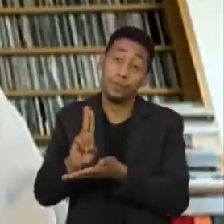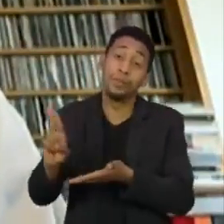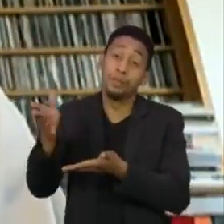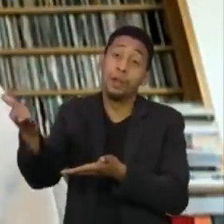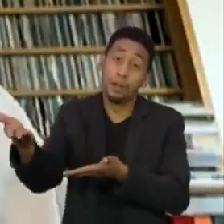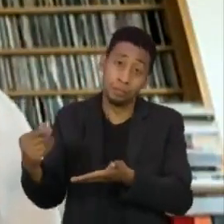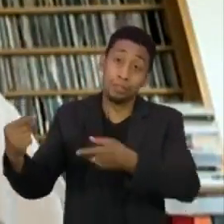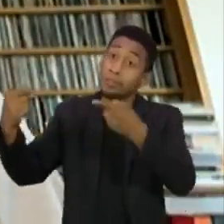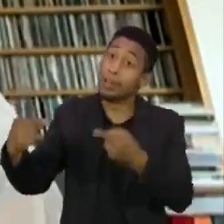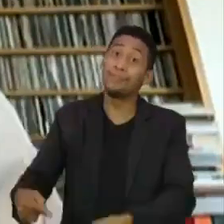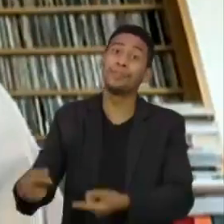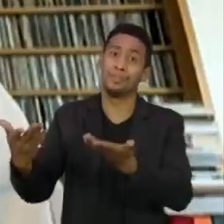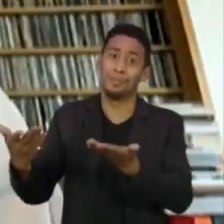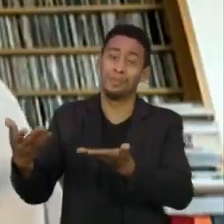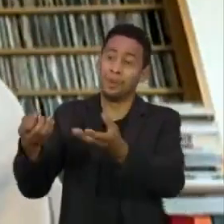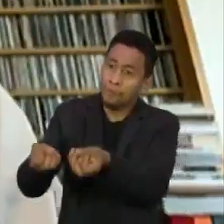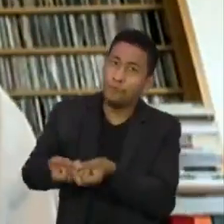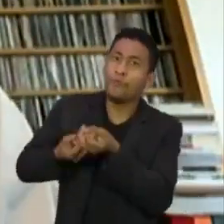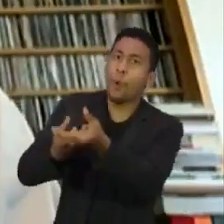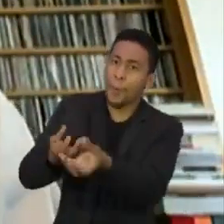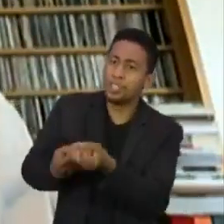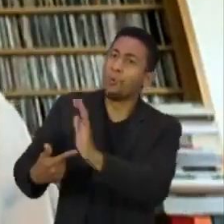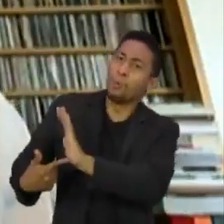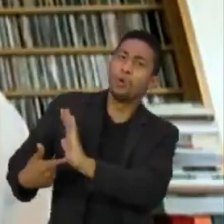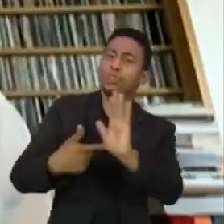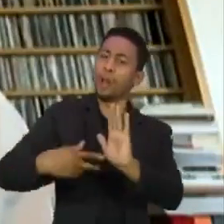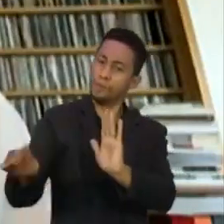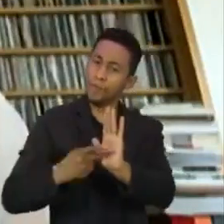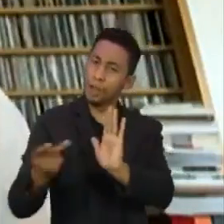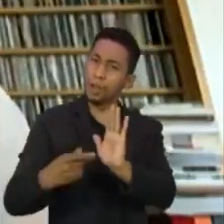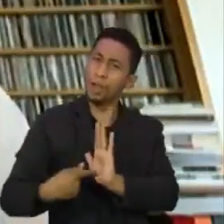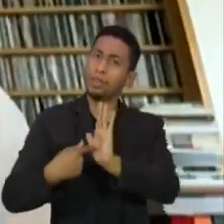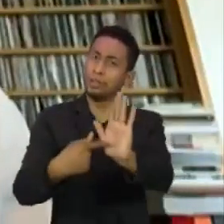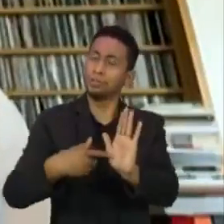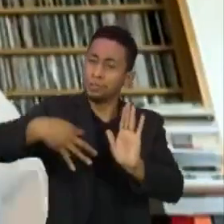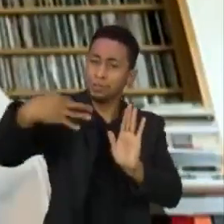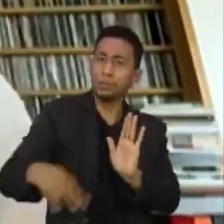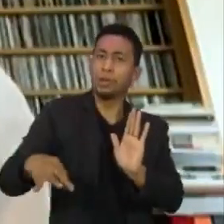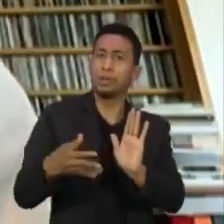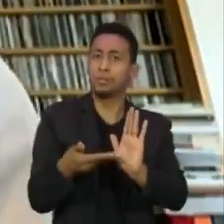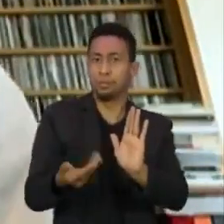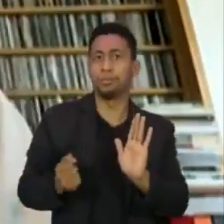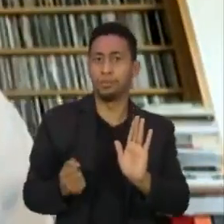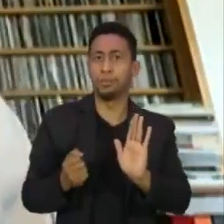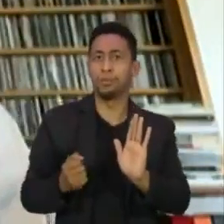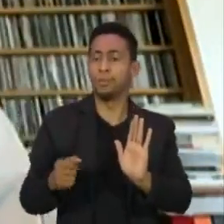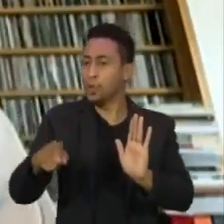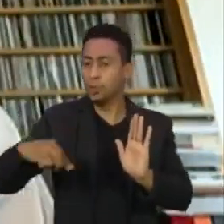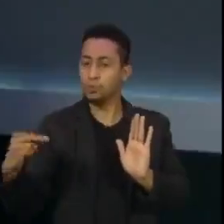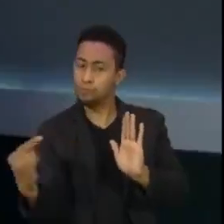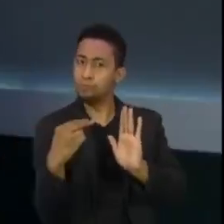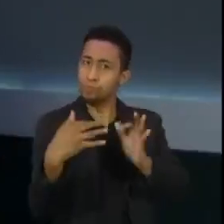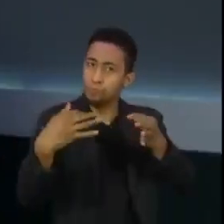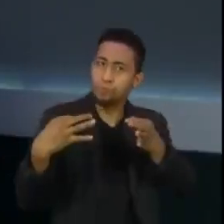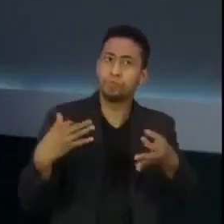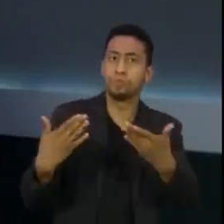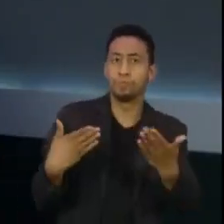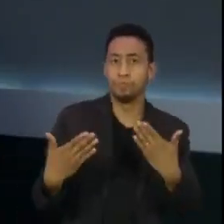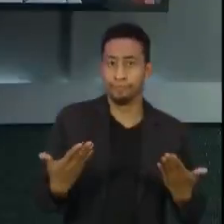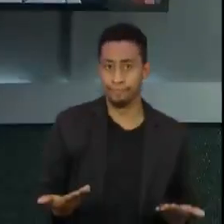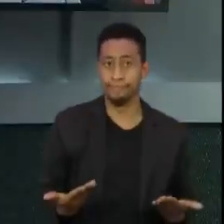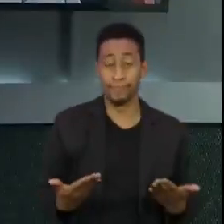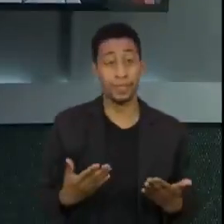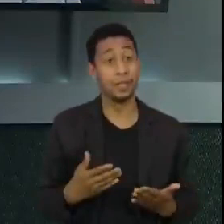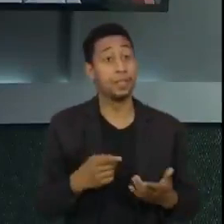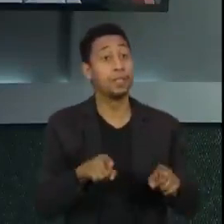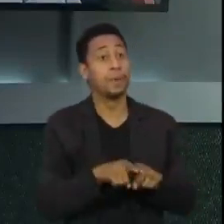universidade. É recolocar o papel da verdade no centro das discussões. É preciso também